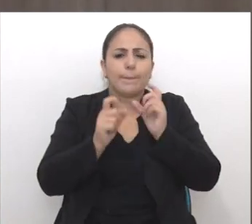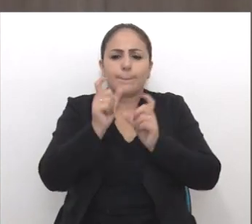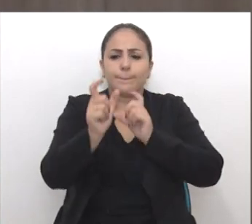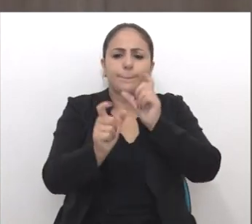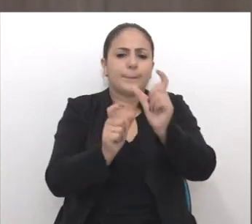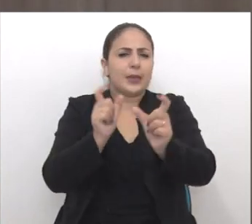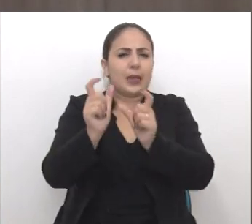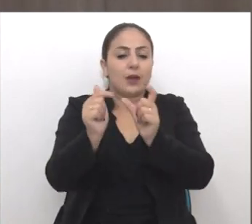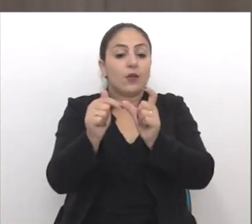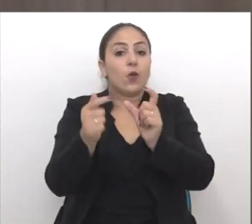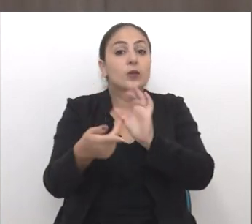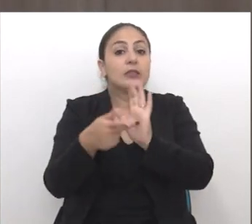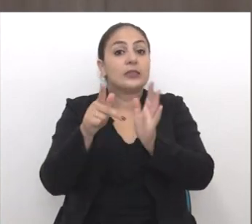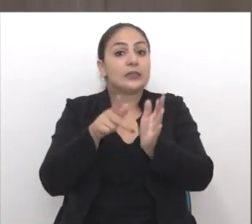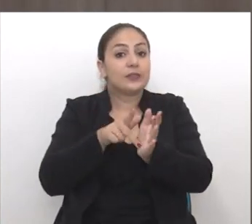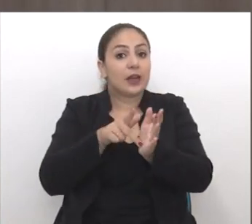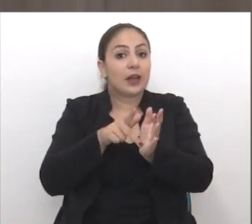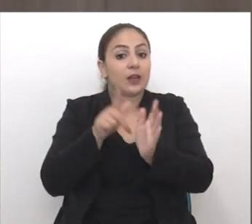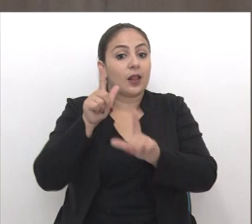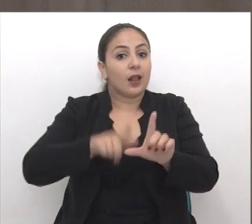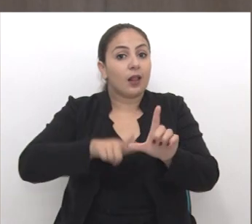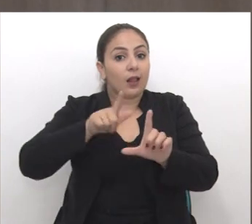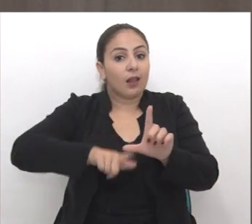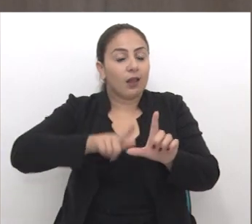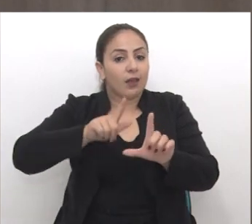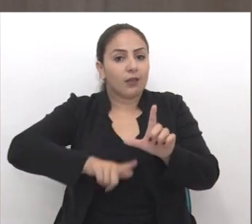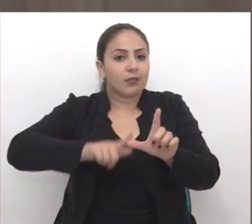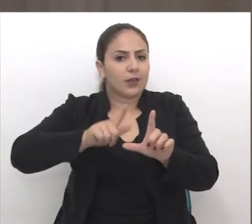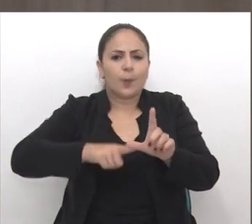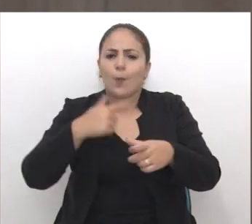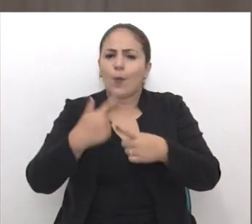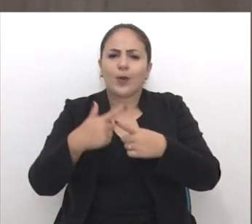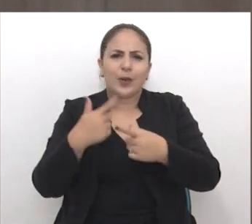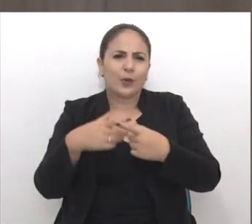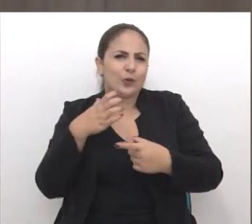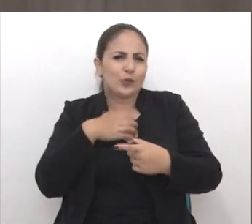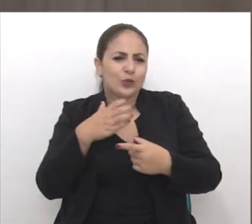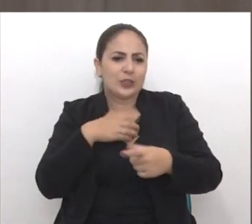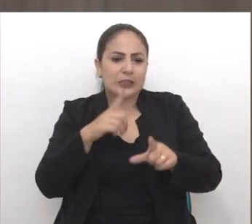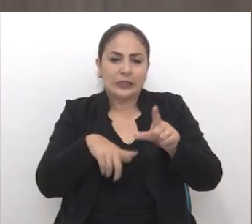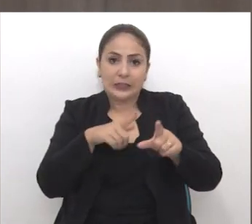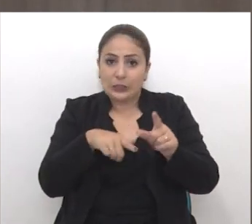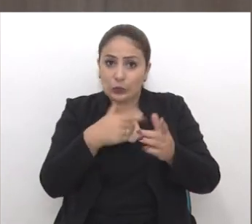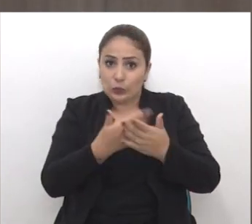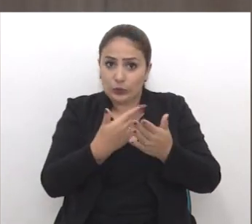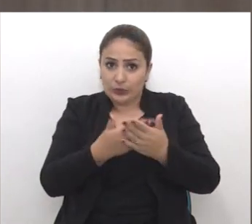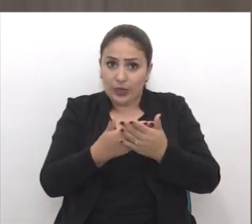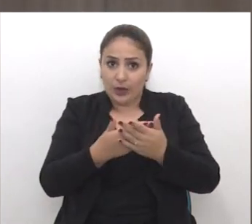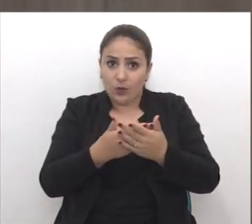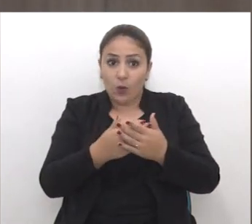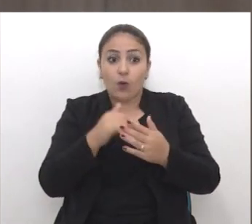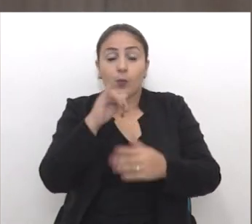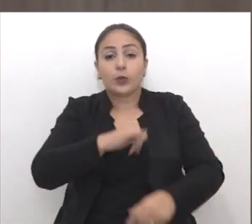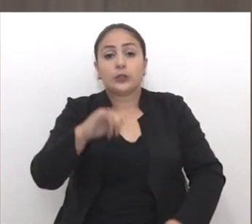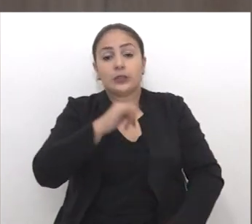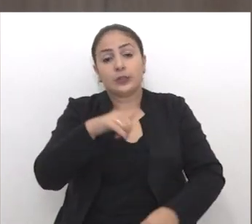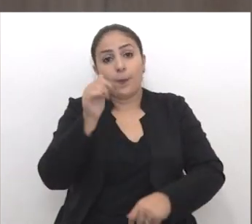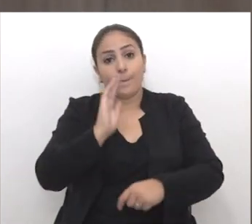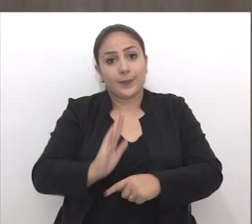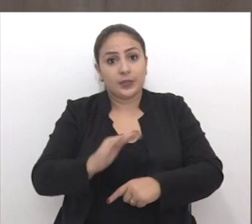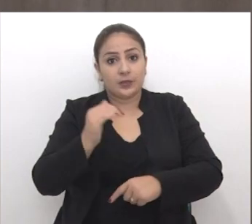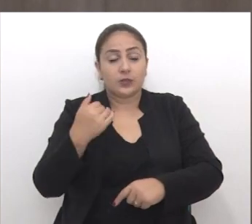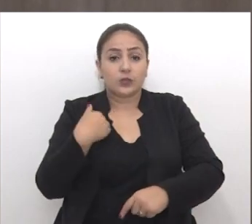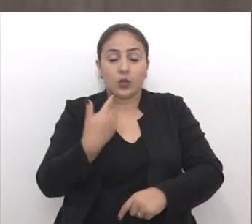aquelas palavras significam, da onde que surgiu aquela composição, o que elas trazem na essência do brasileiro. Então eu sou